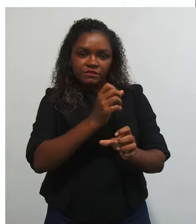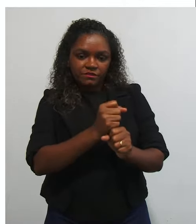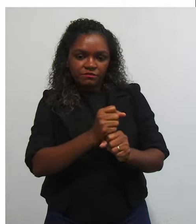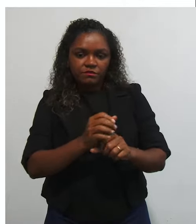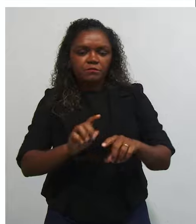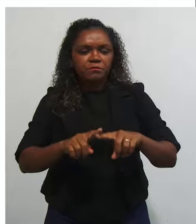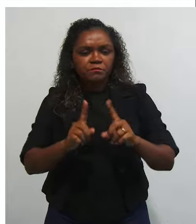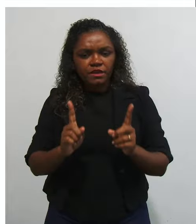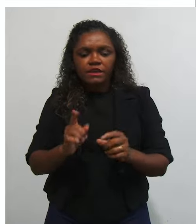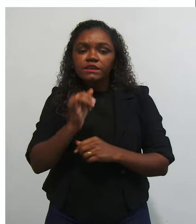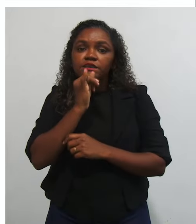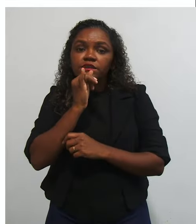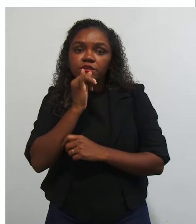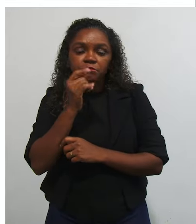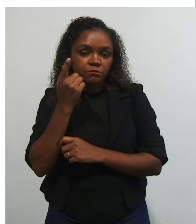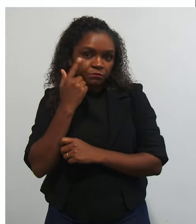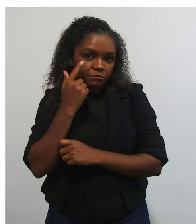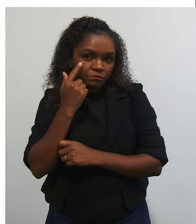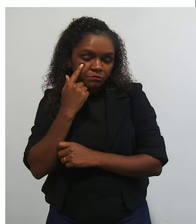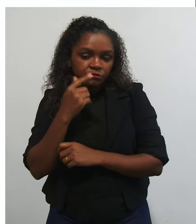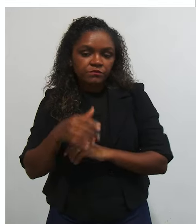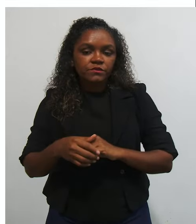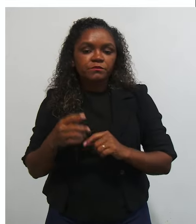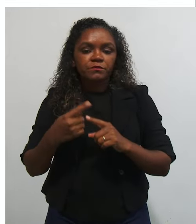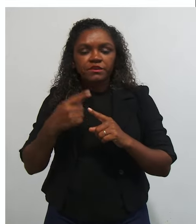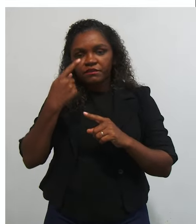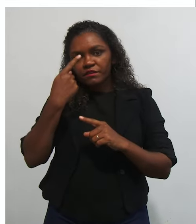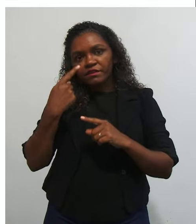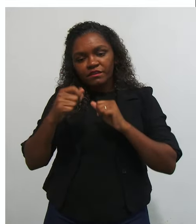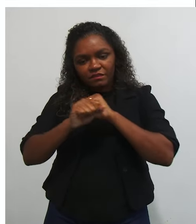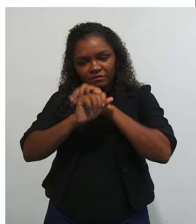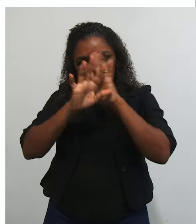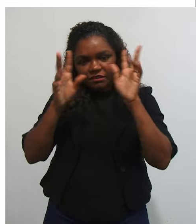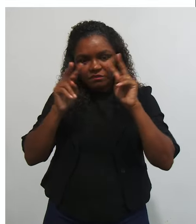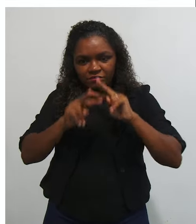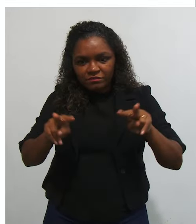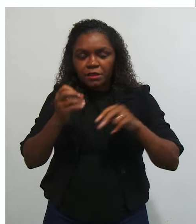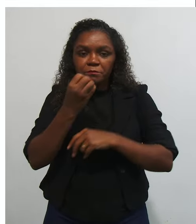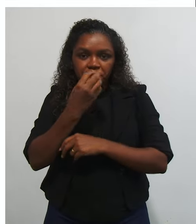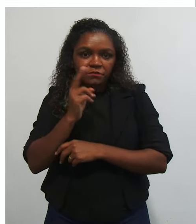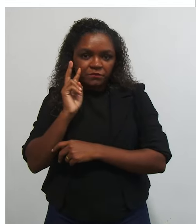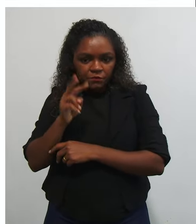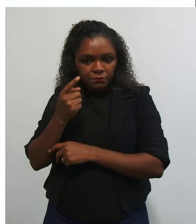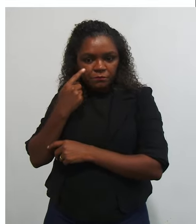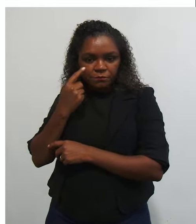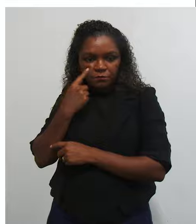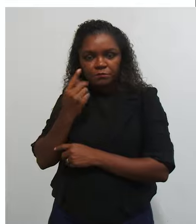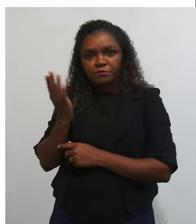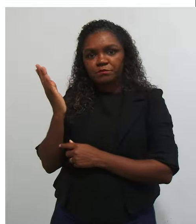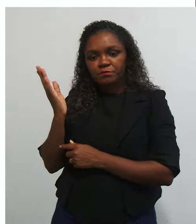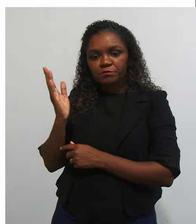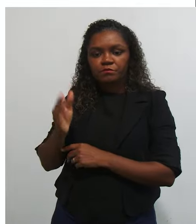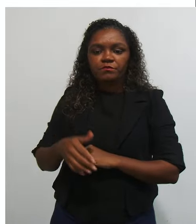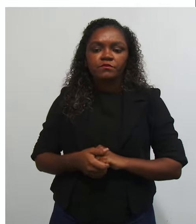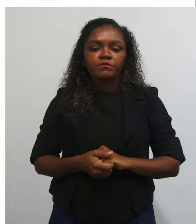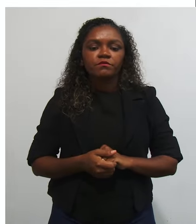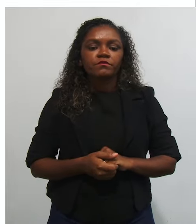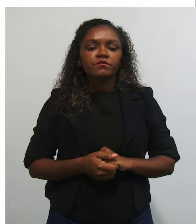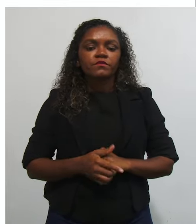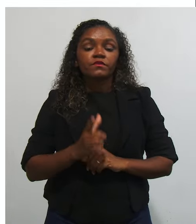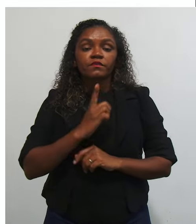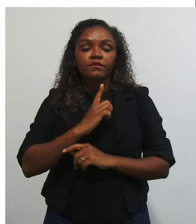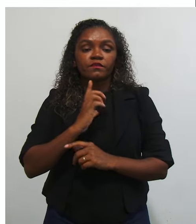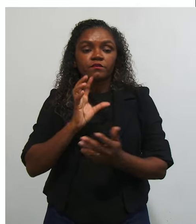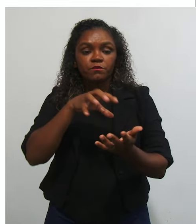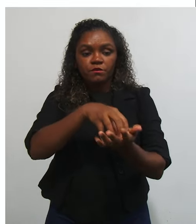vou trazer logo um exemplo, porque fica mais fácil da gente visualizar. Então, eu fui lá no orçamento do governo de Rondônia e peguei aqui